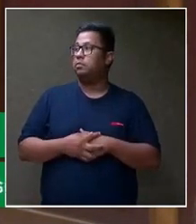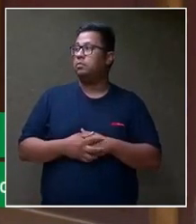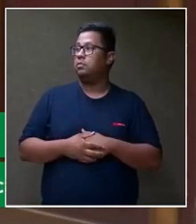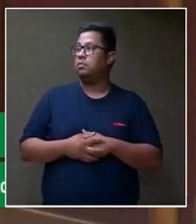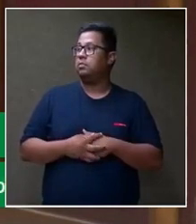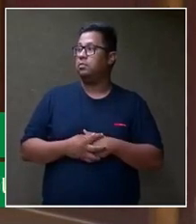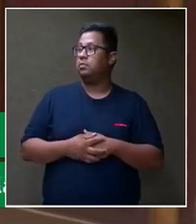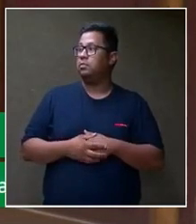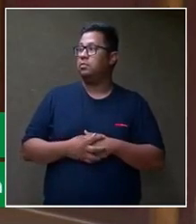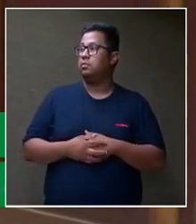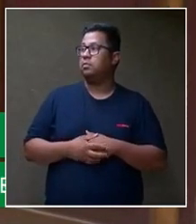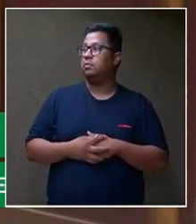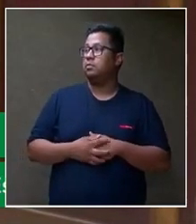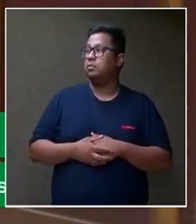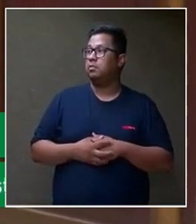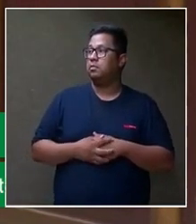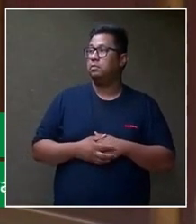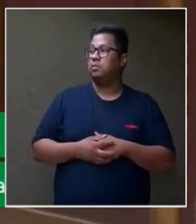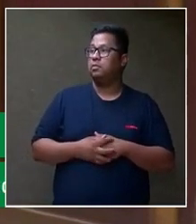pela defesa?